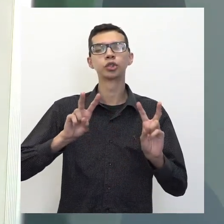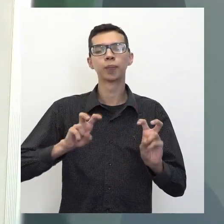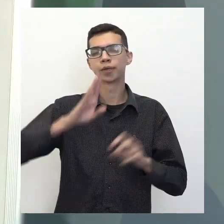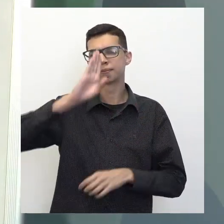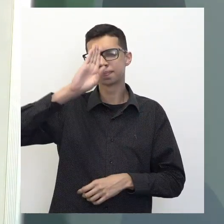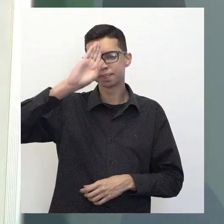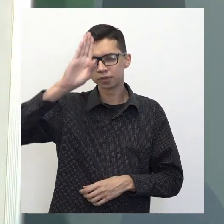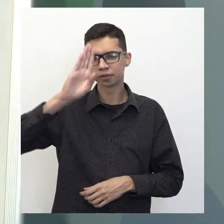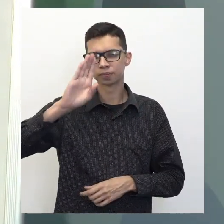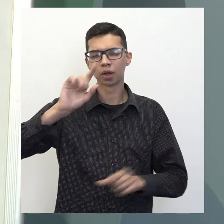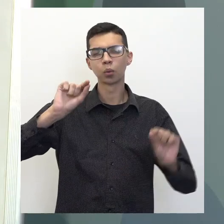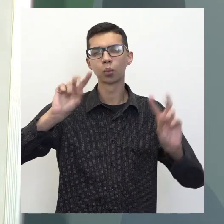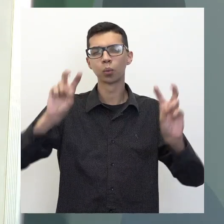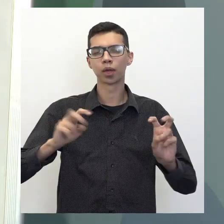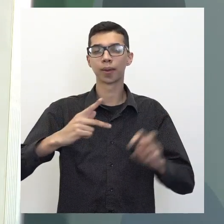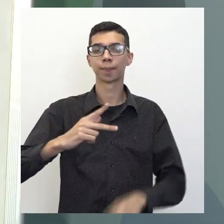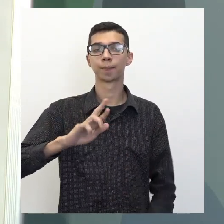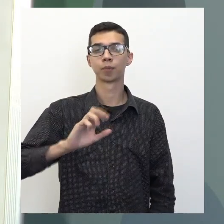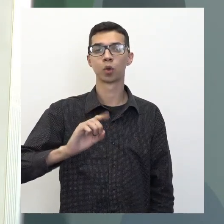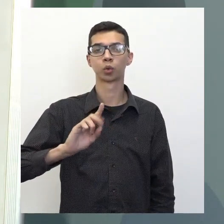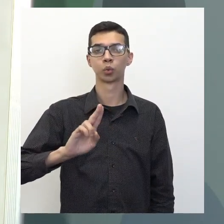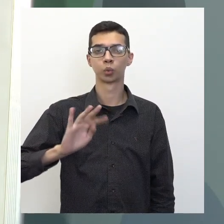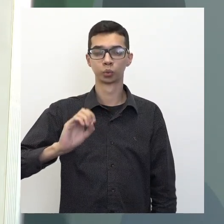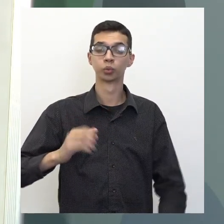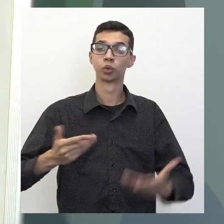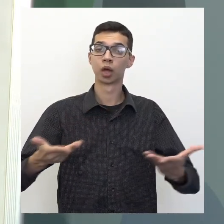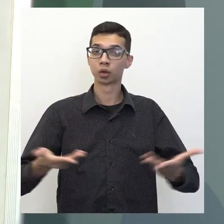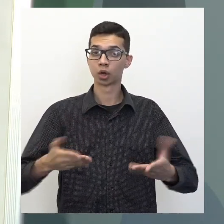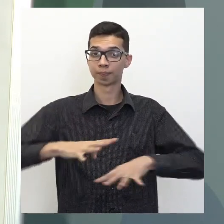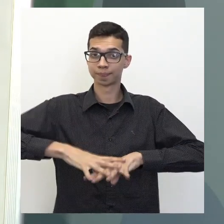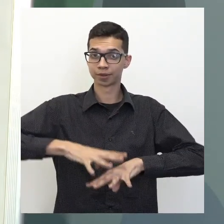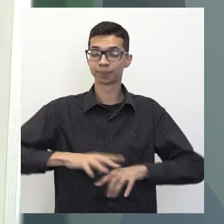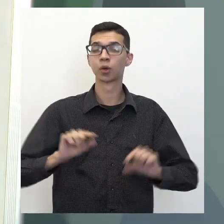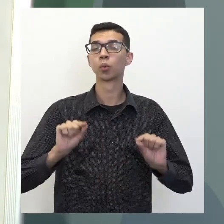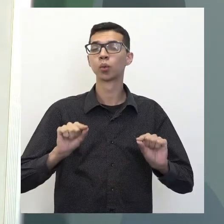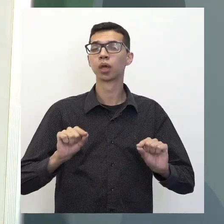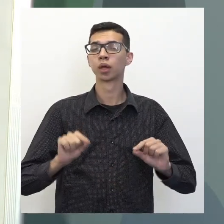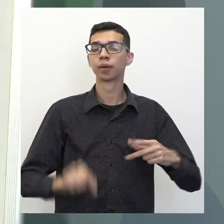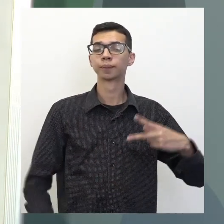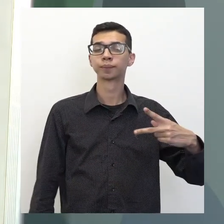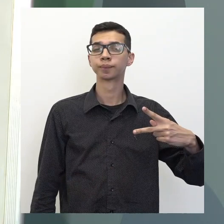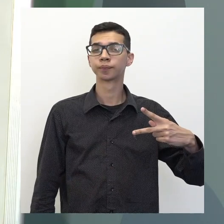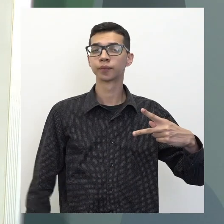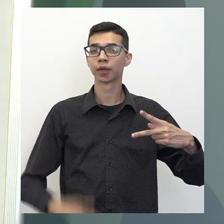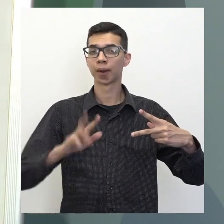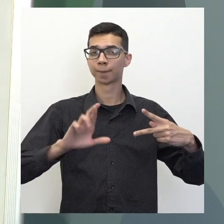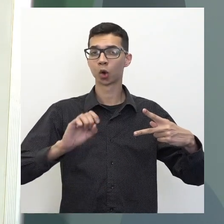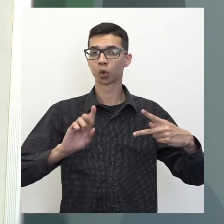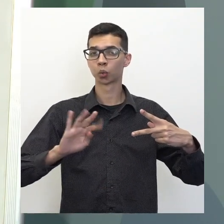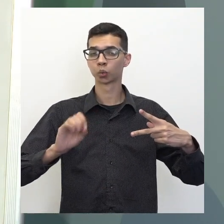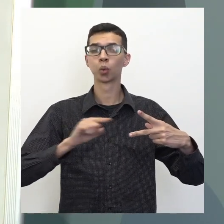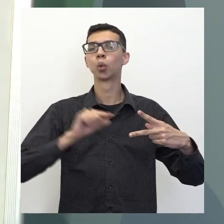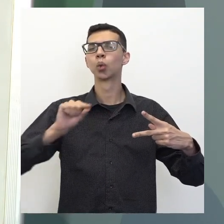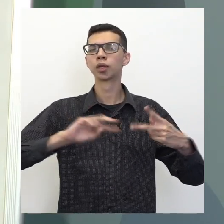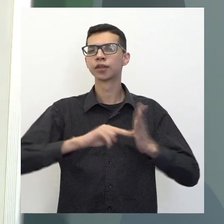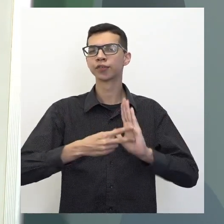Agora, vamos entrar lá na matemática. Quem é o produto? O produto é o que está em cima, certo? Vamos aqui,